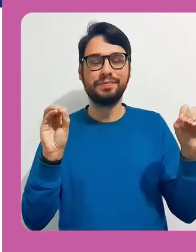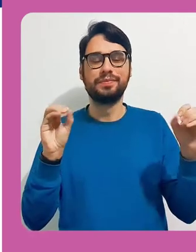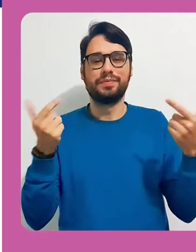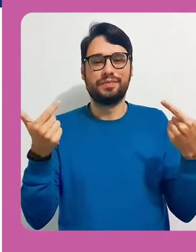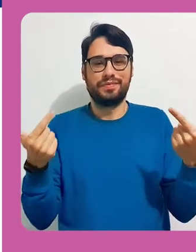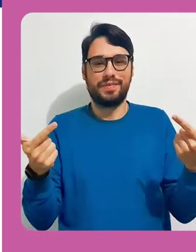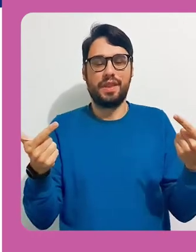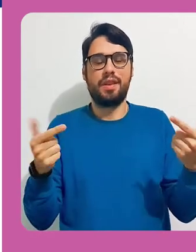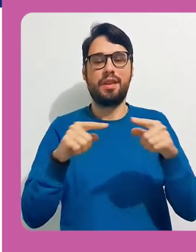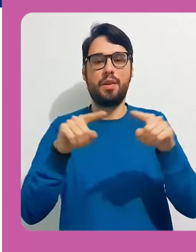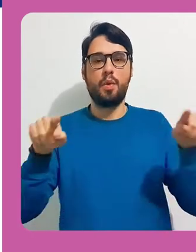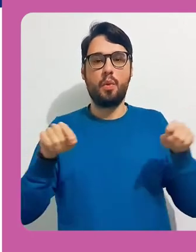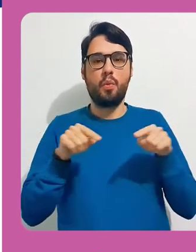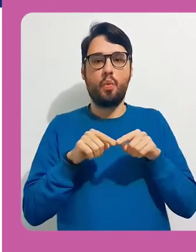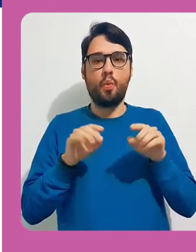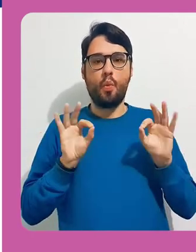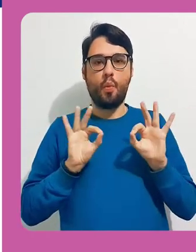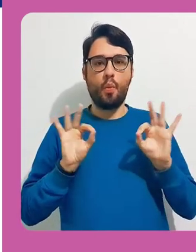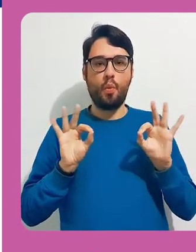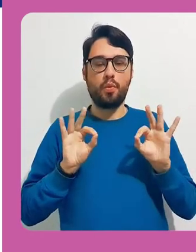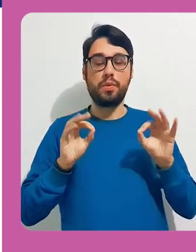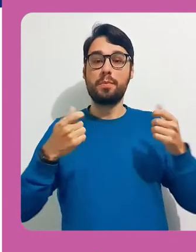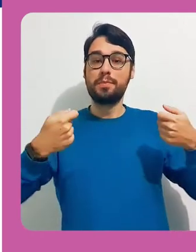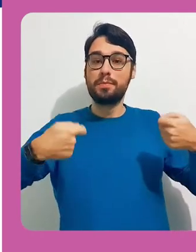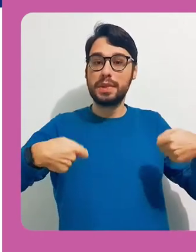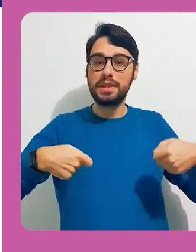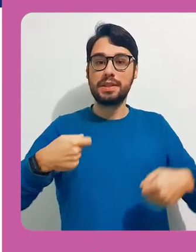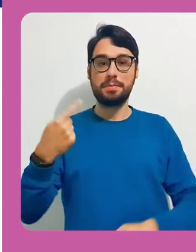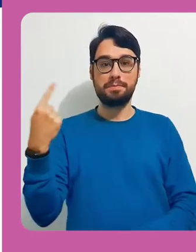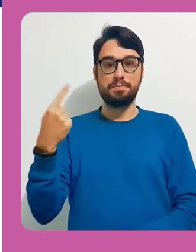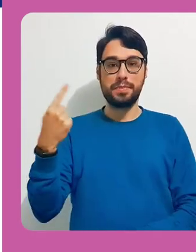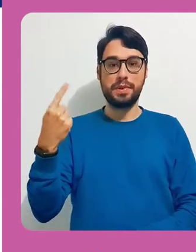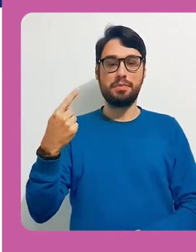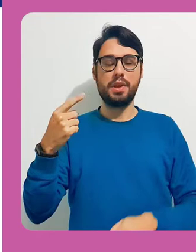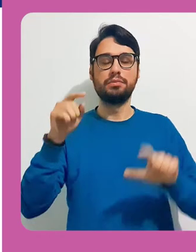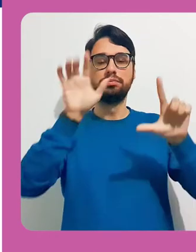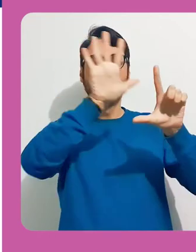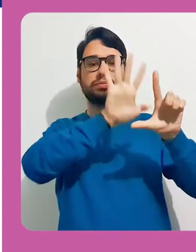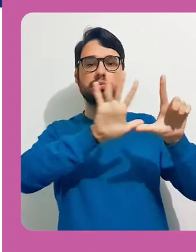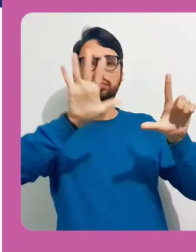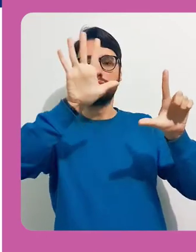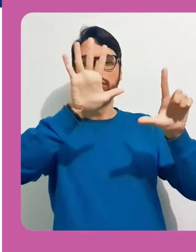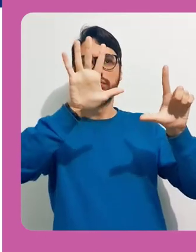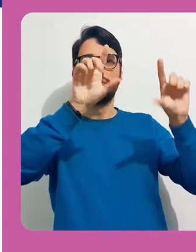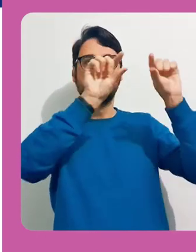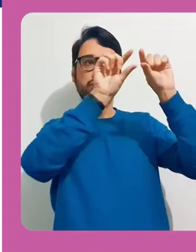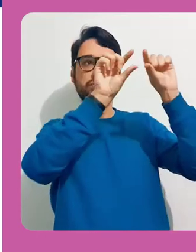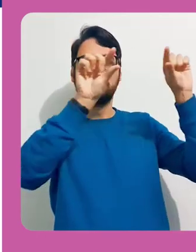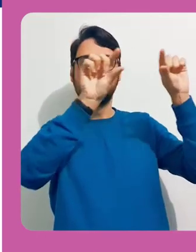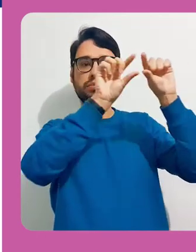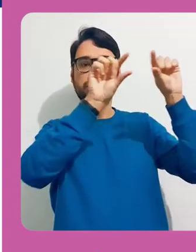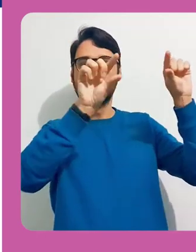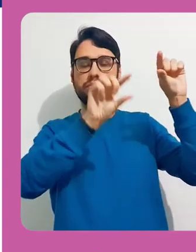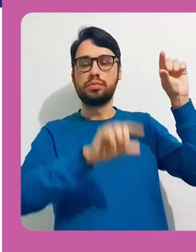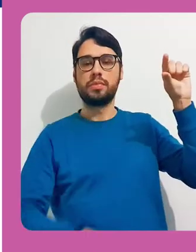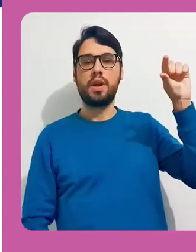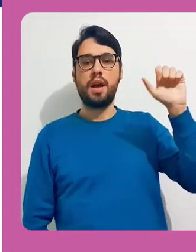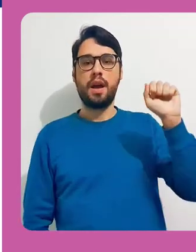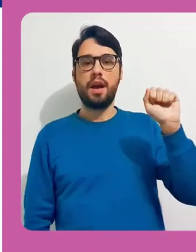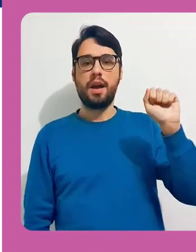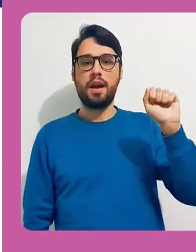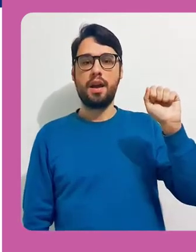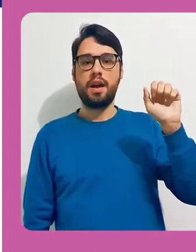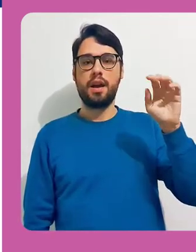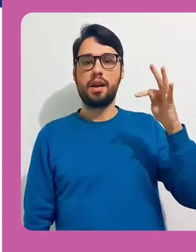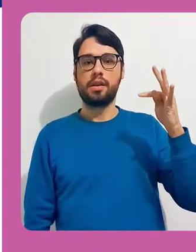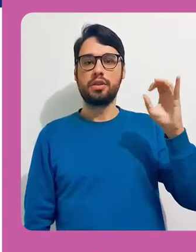né? Para editar, a gente precisa primeiro colocar no módulo de edição.